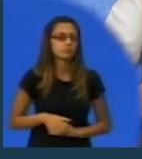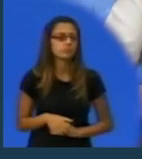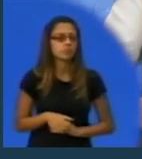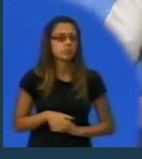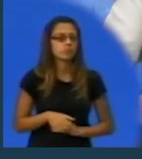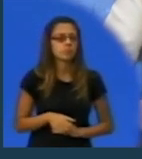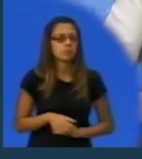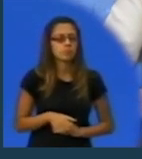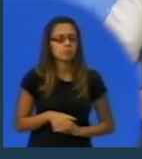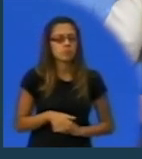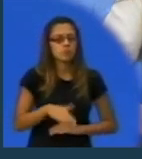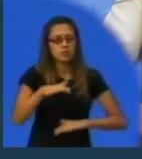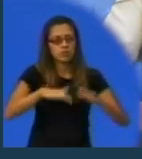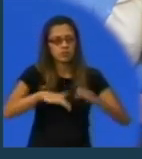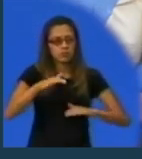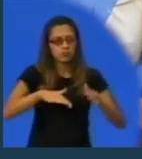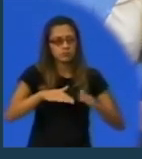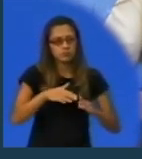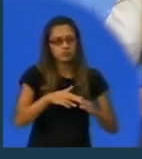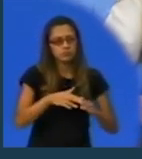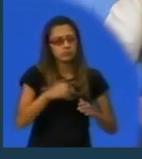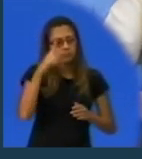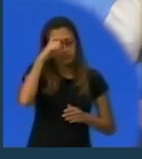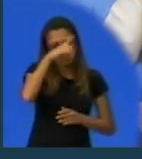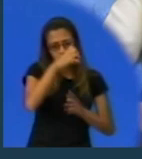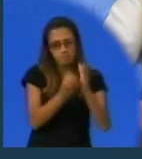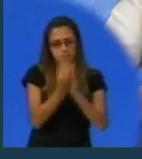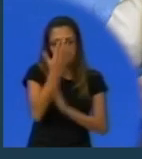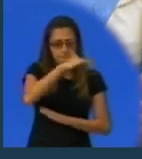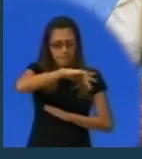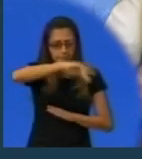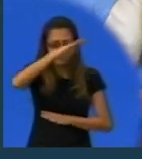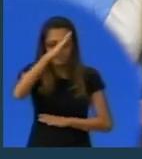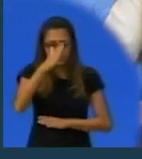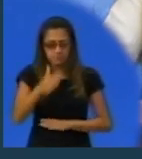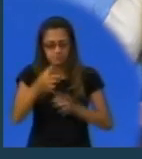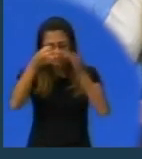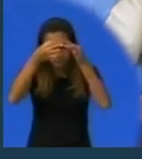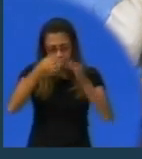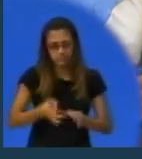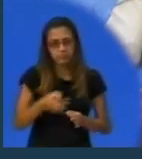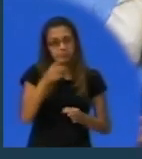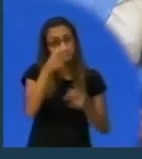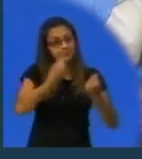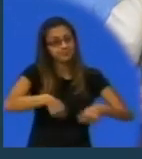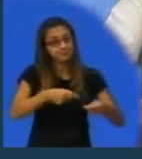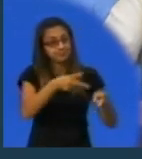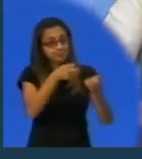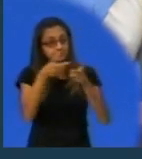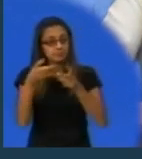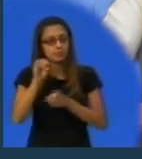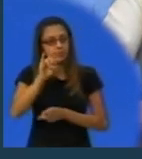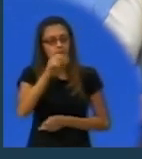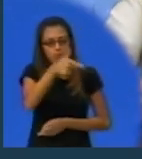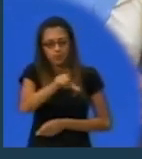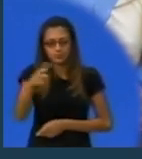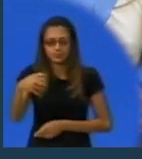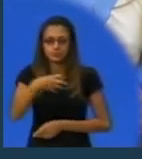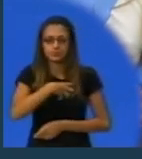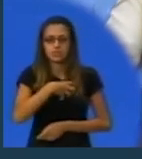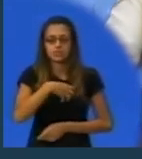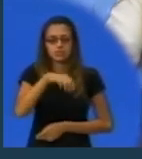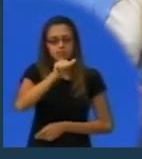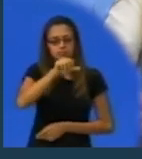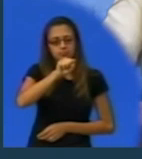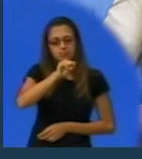Então, dificilmente você vai ter uma curva normal perfeita. E aí você precisa identificar se tem mais características